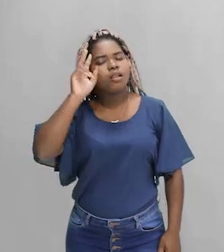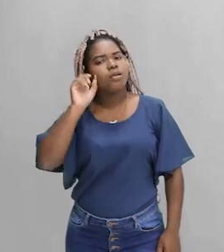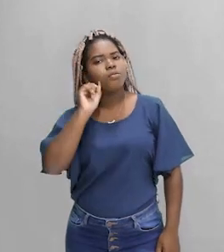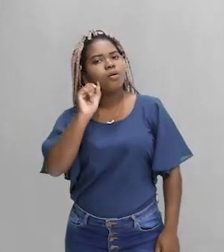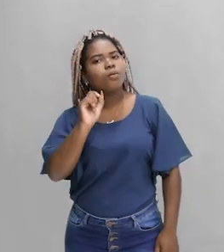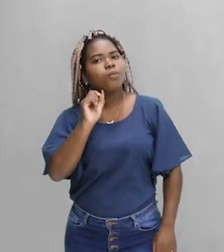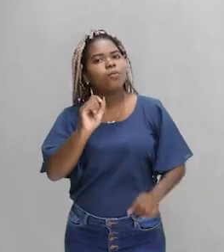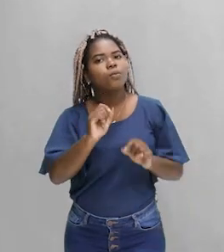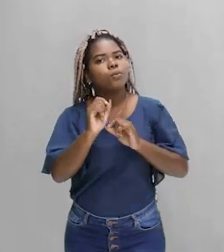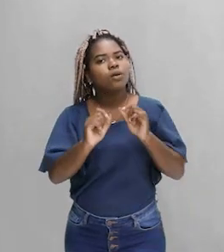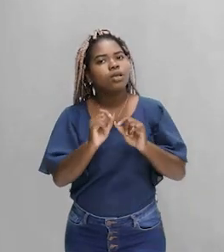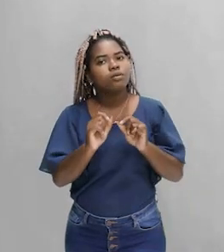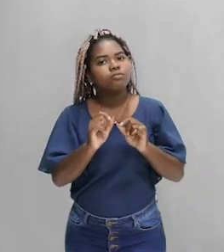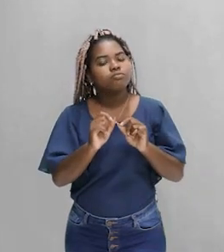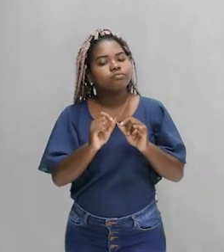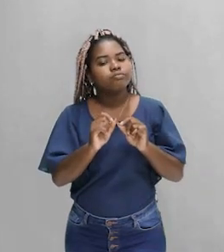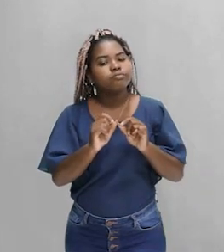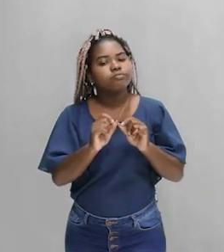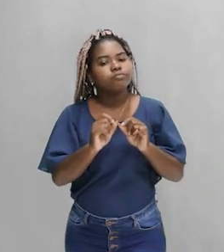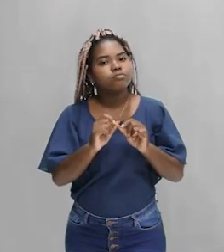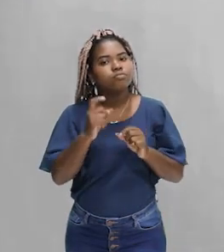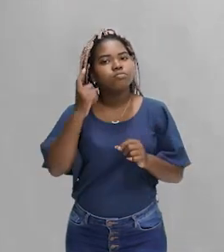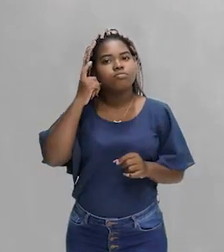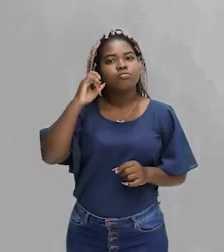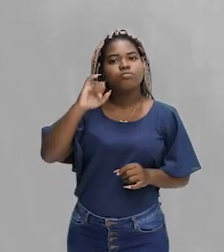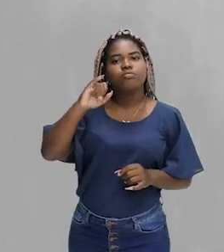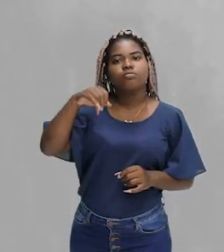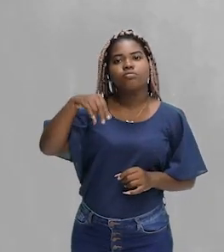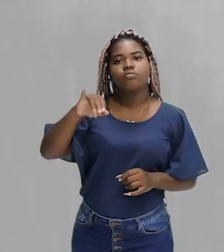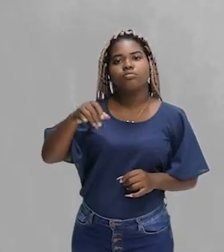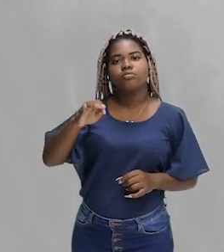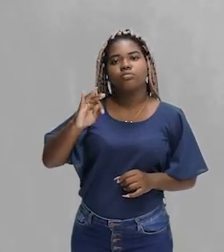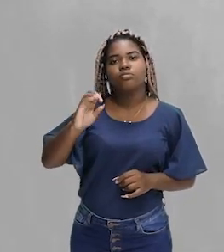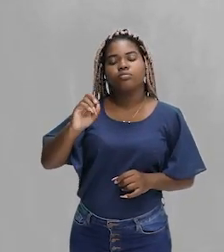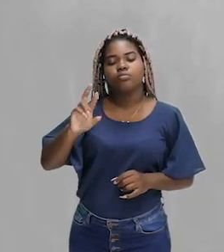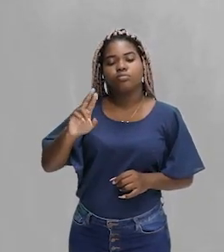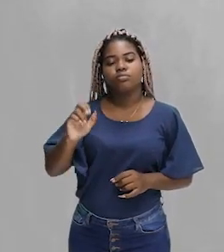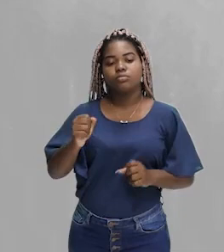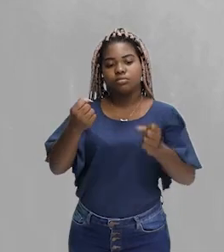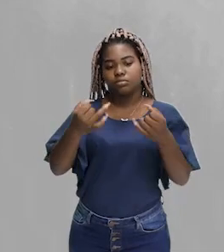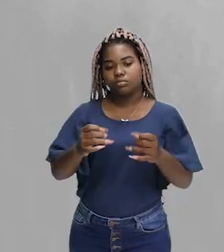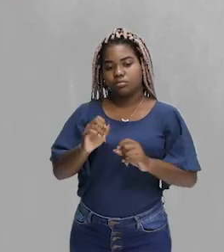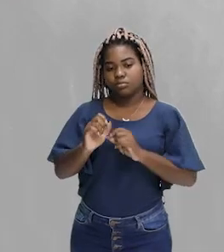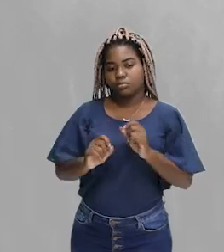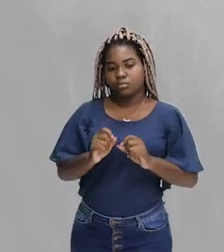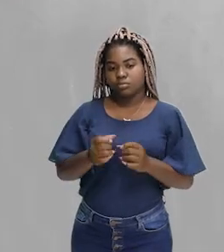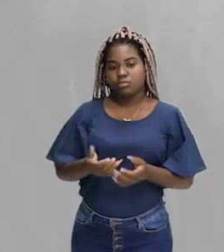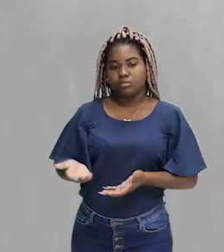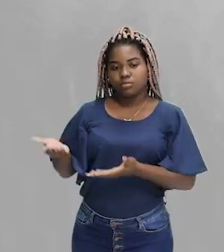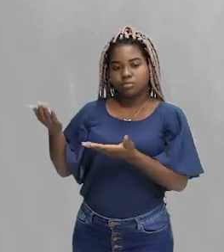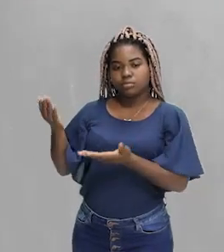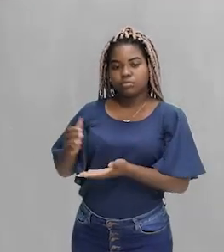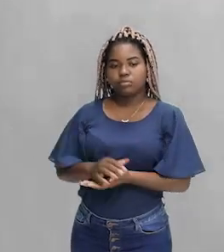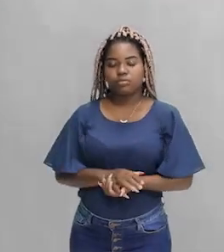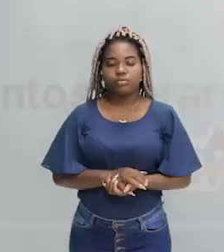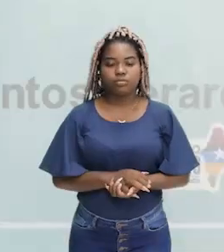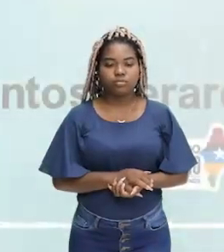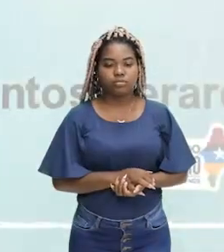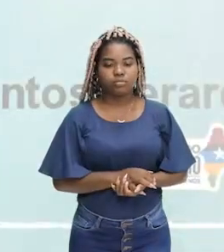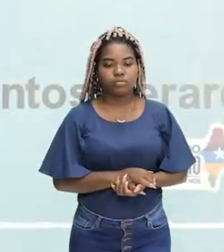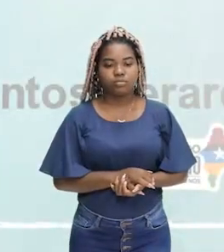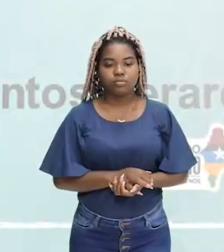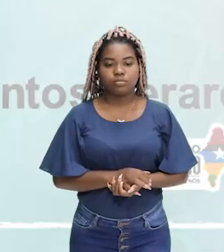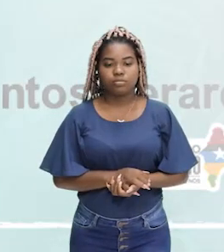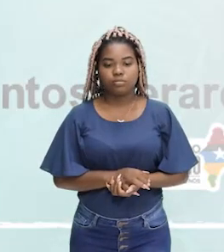injetora? Será que dá assim para... injetora, o que a função injetora diz? Vou te ajudar, tá? Ela diz o